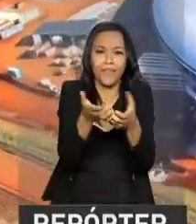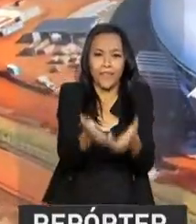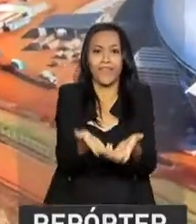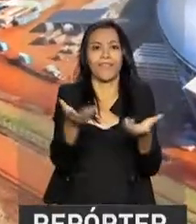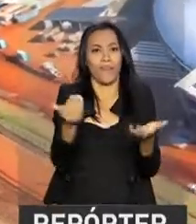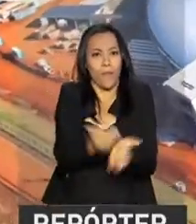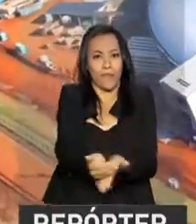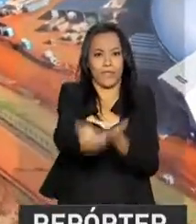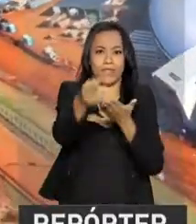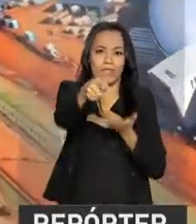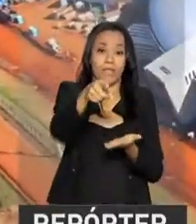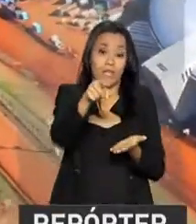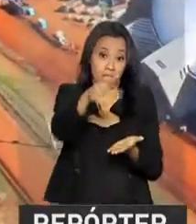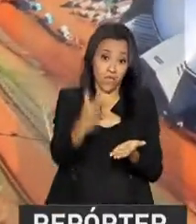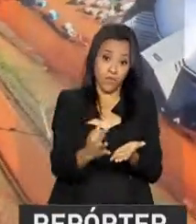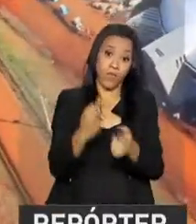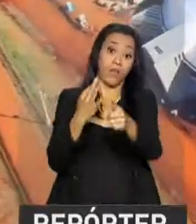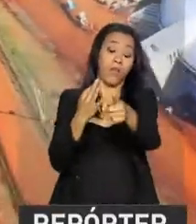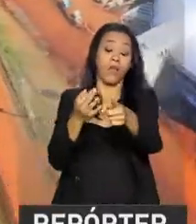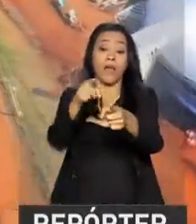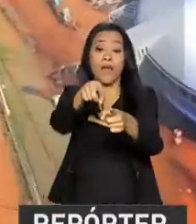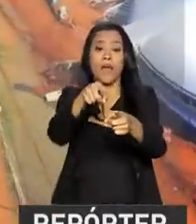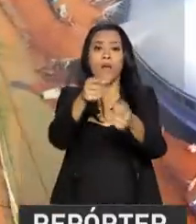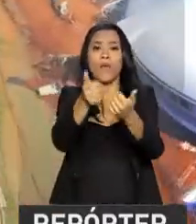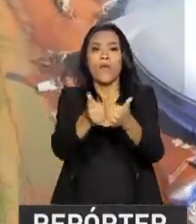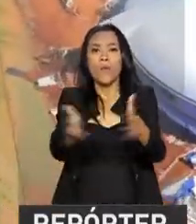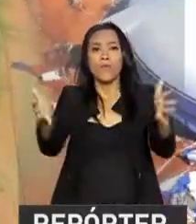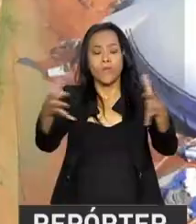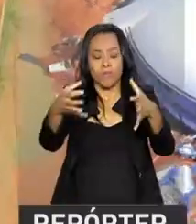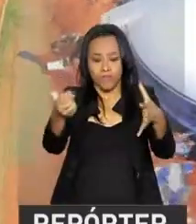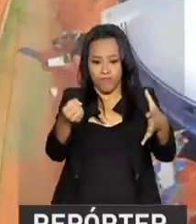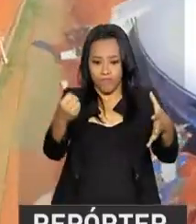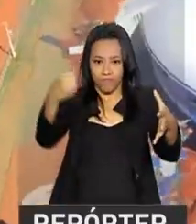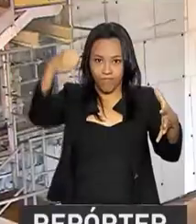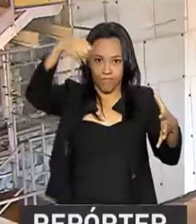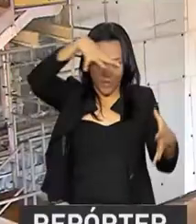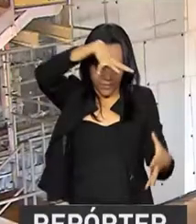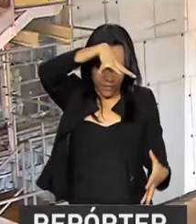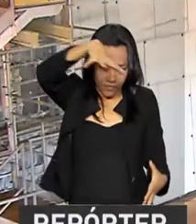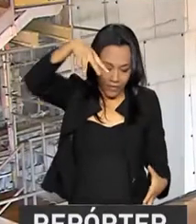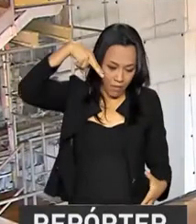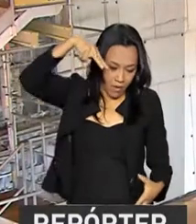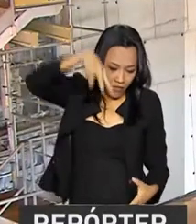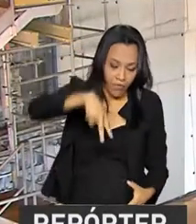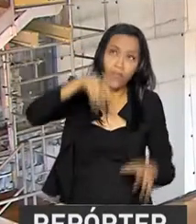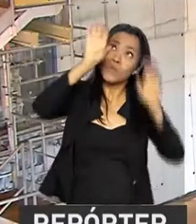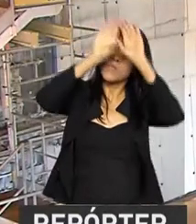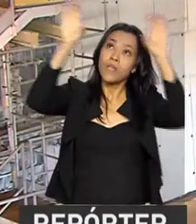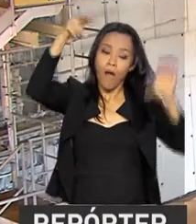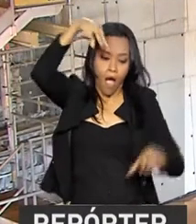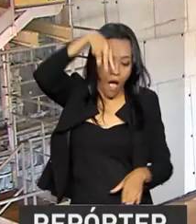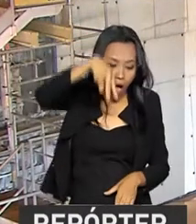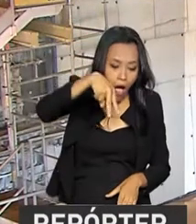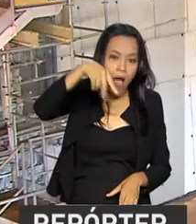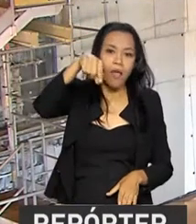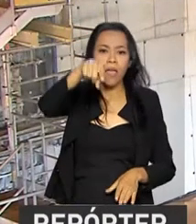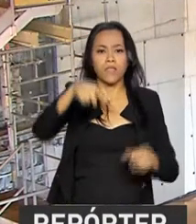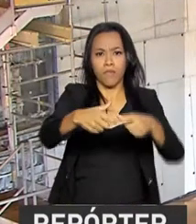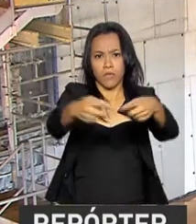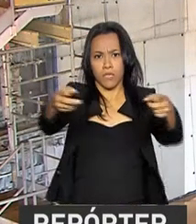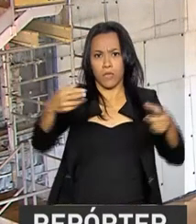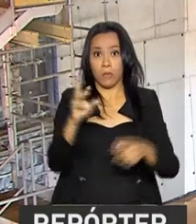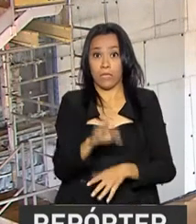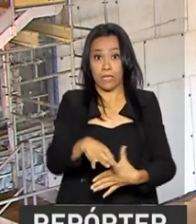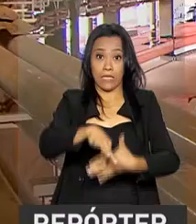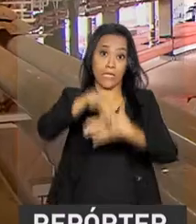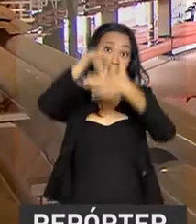futuro superlaboratório ganhou esse nome por ser a estrela de maior brilho no céu. Quando inaugurado, o Sirius será um líder mundial